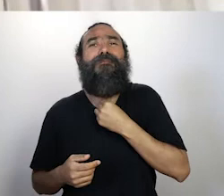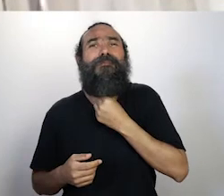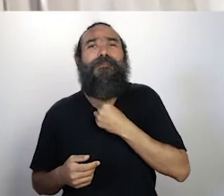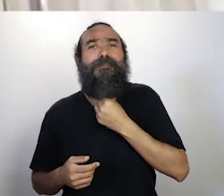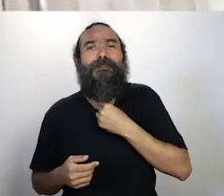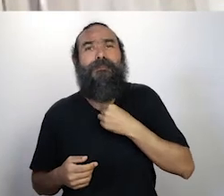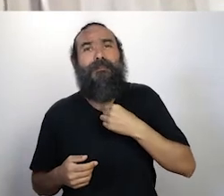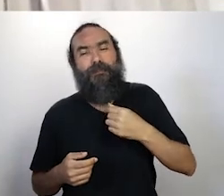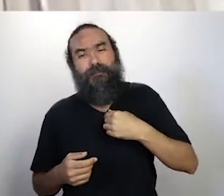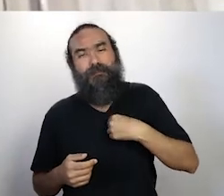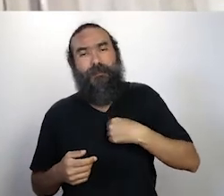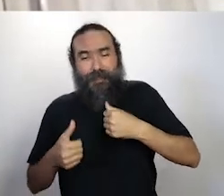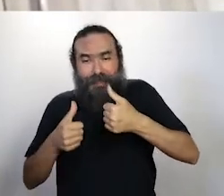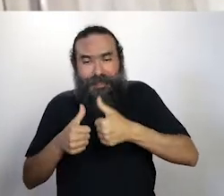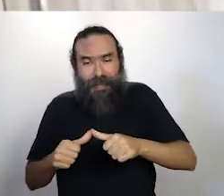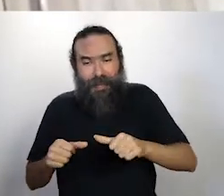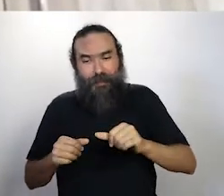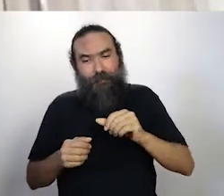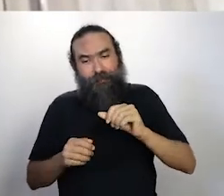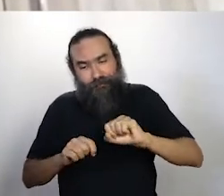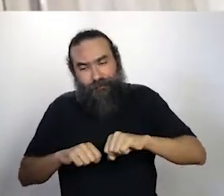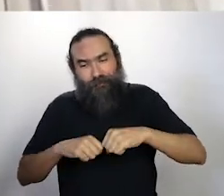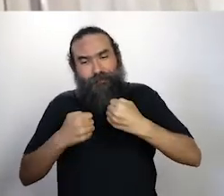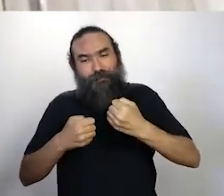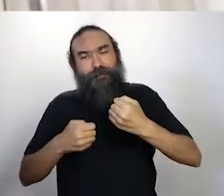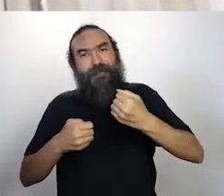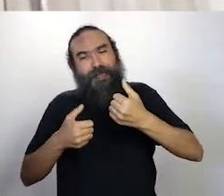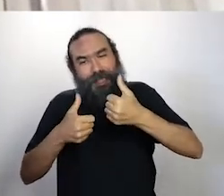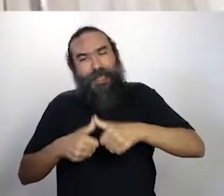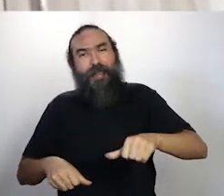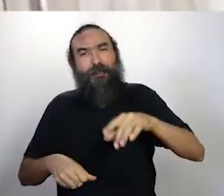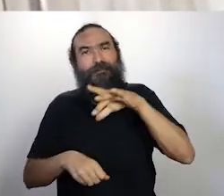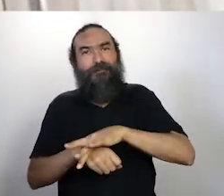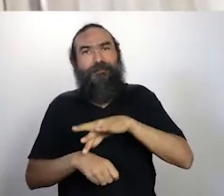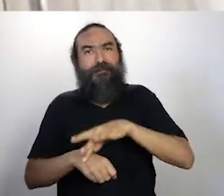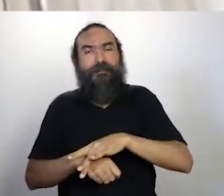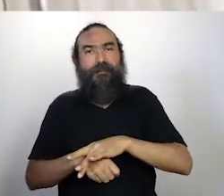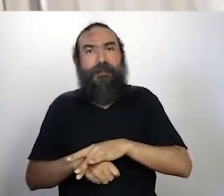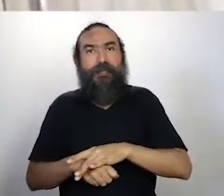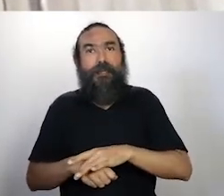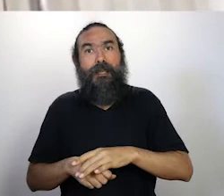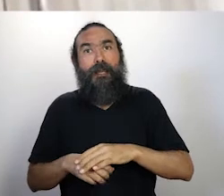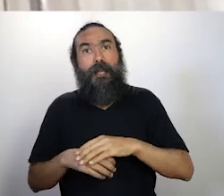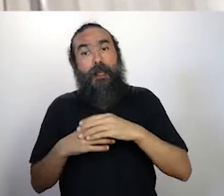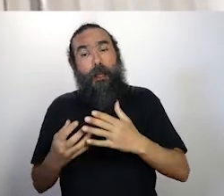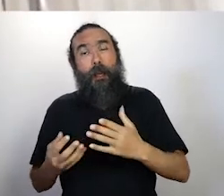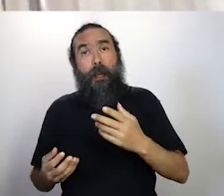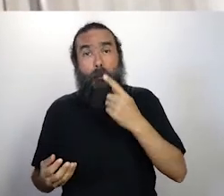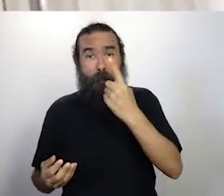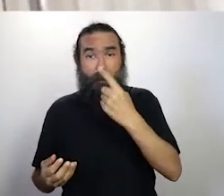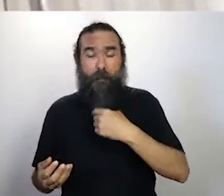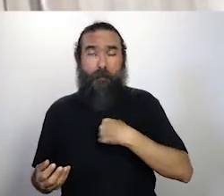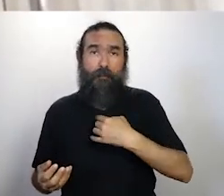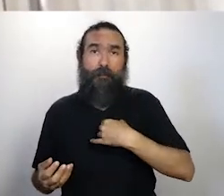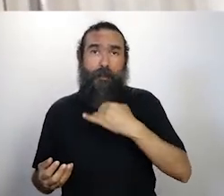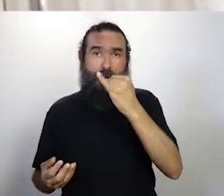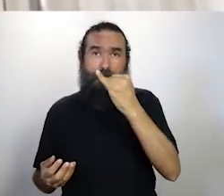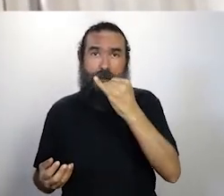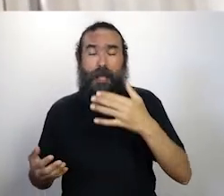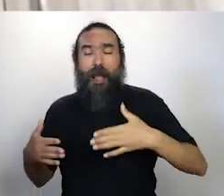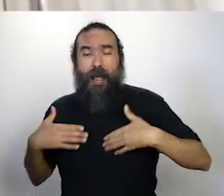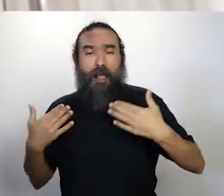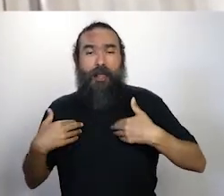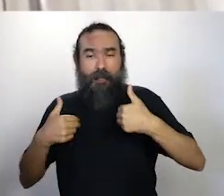recuperando de uma enfermidade. Mas dizer, em primeiro lugar, da alegria que estou aqui com vocês. Agradeço, Narelle,